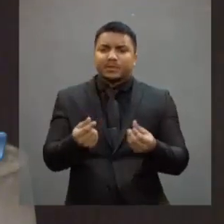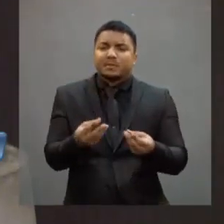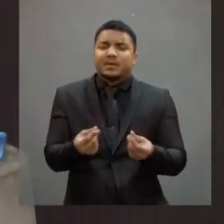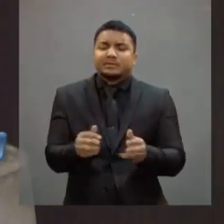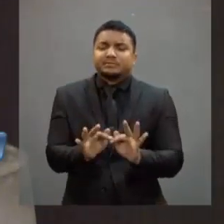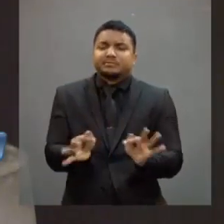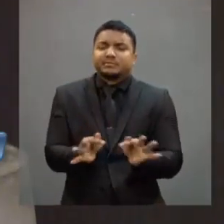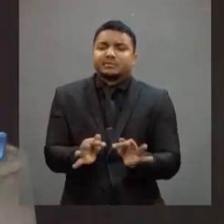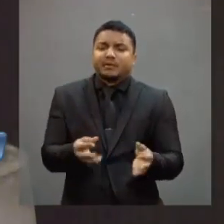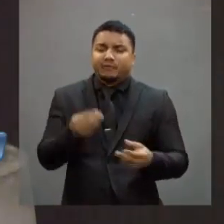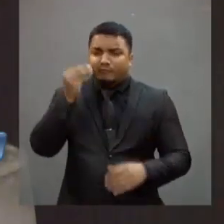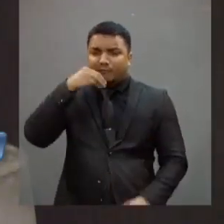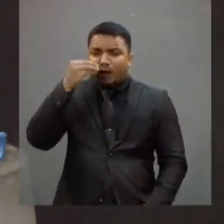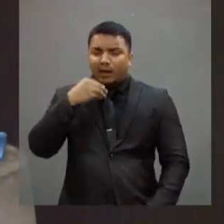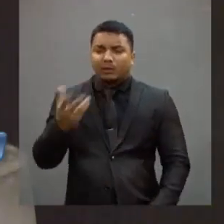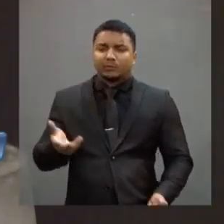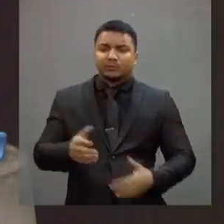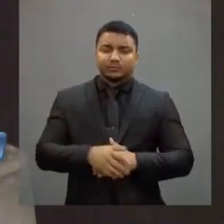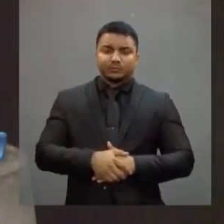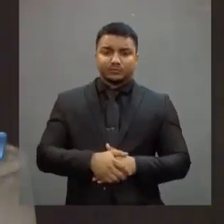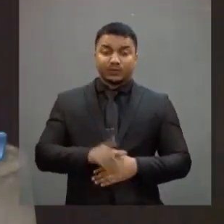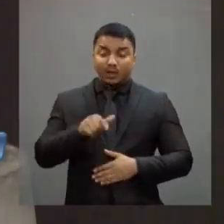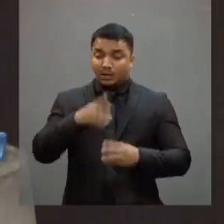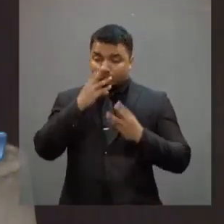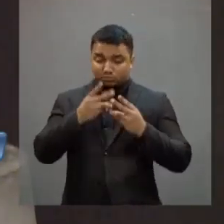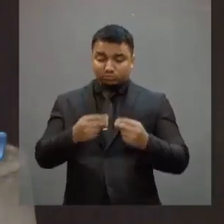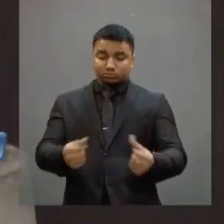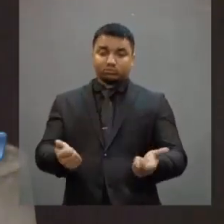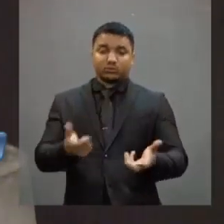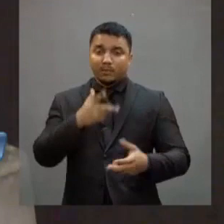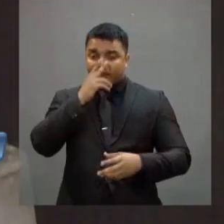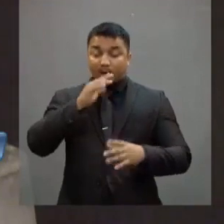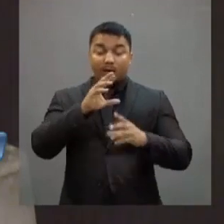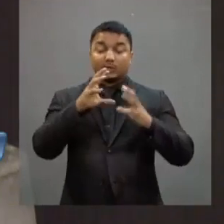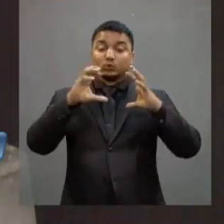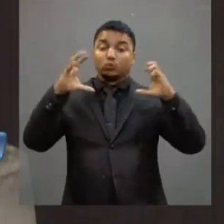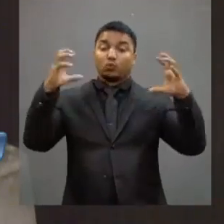frágil, se desfaz como nuvens ao vento.